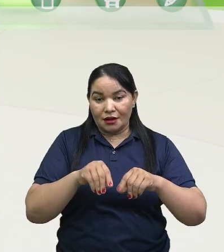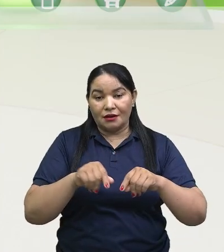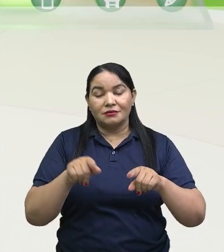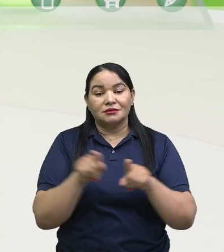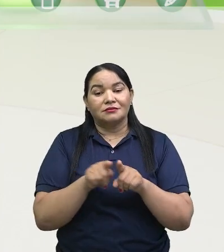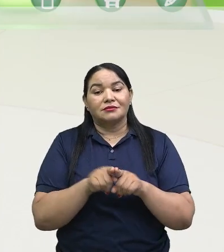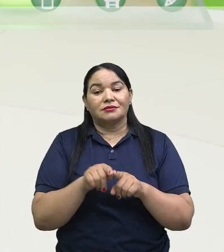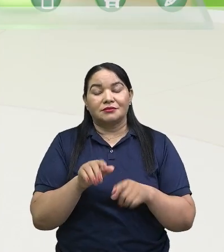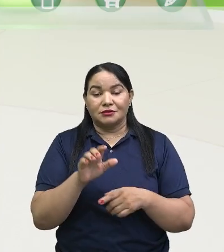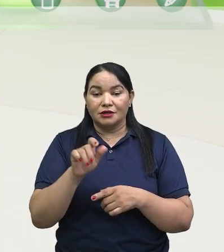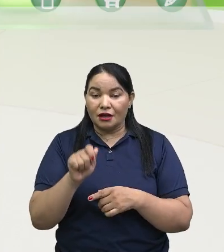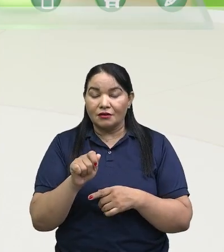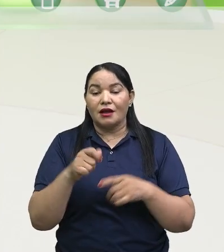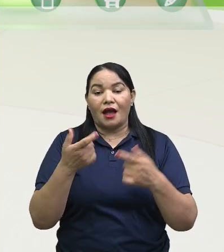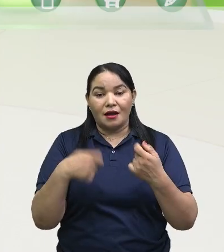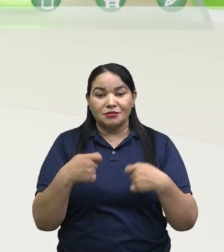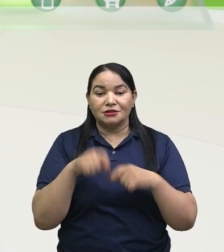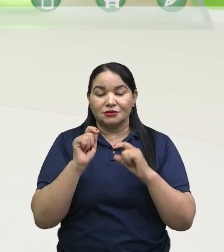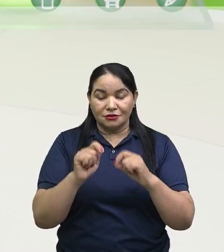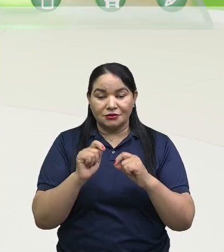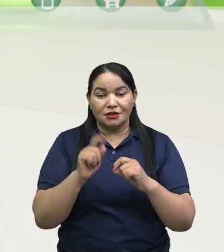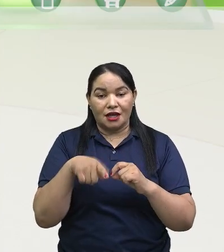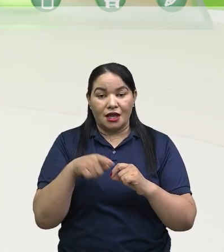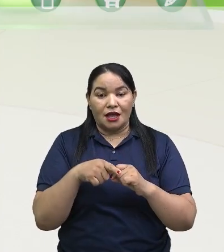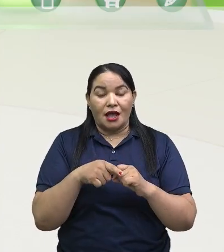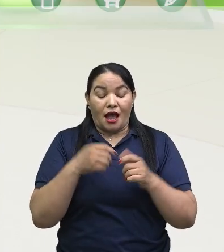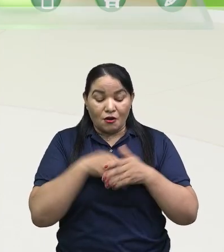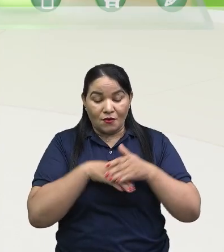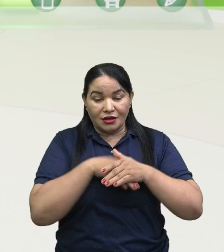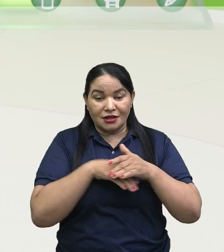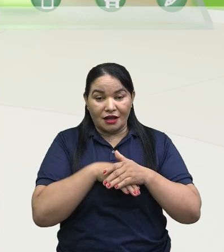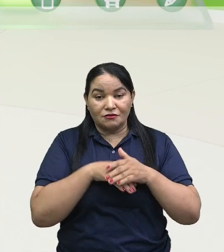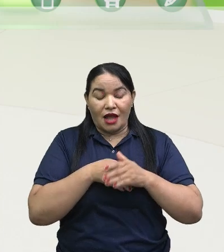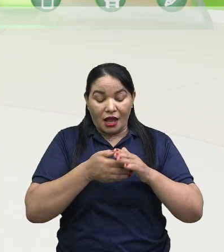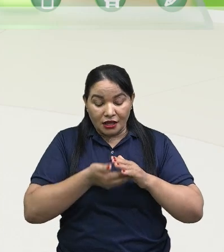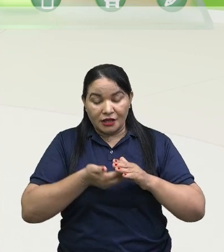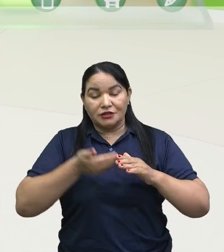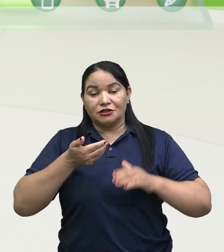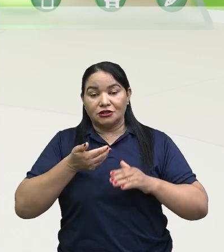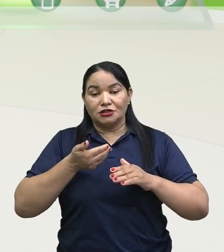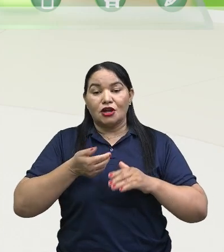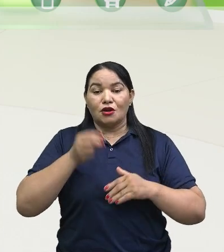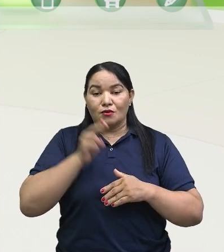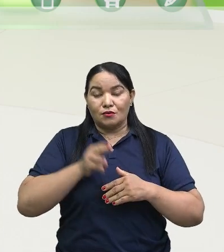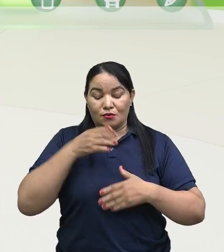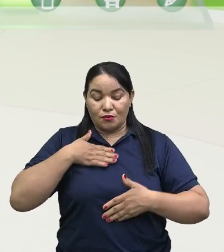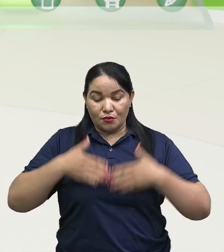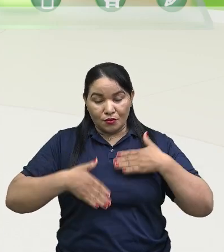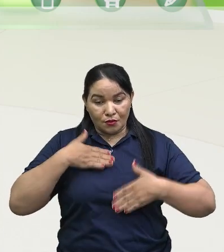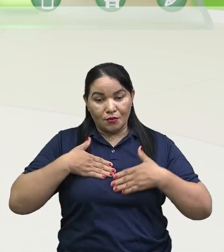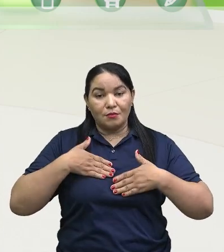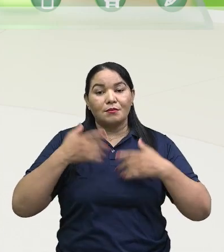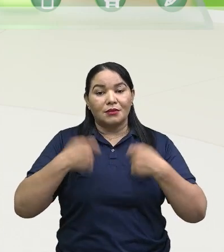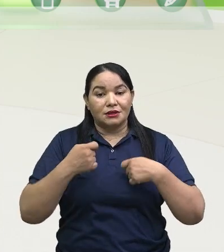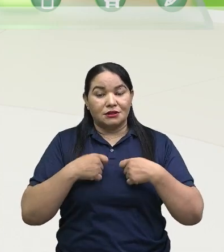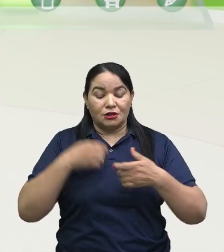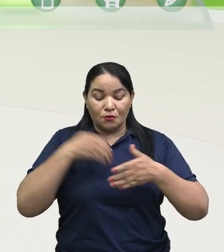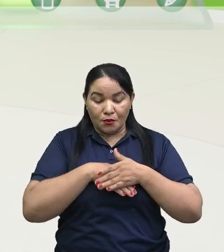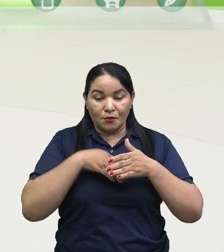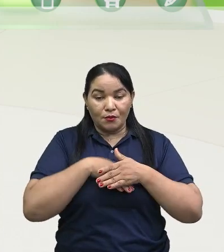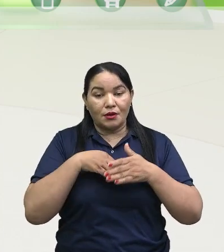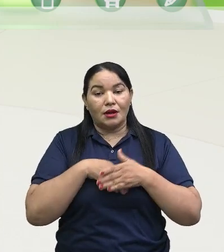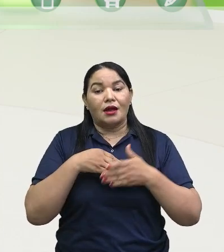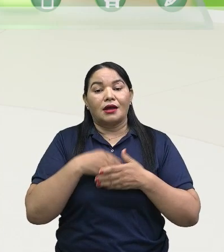Aí o que ele faz? Ele vai buscar onde está depositado, né? Então é necessário ter uma quantidade ideal de